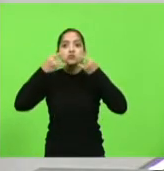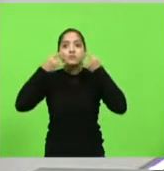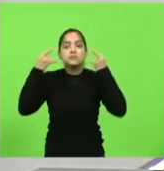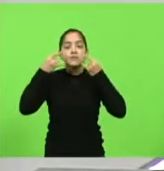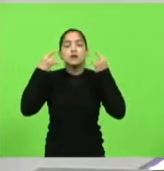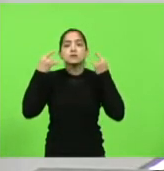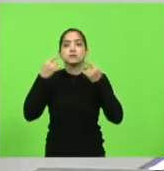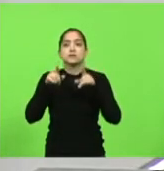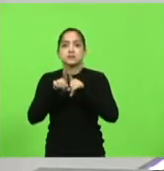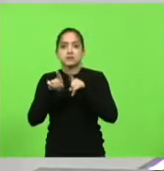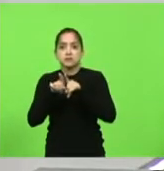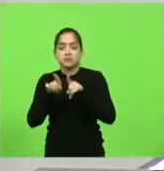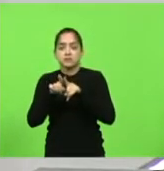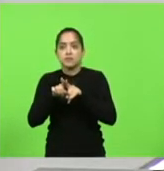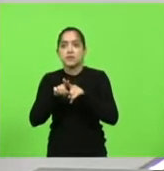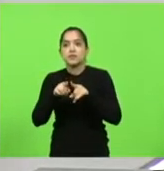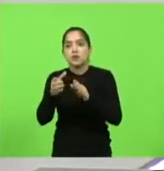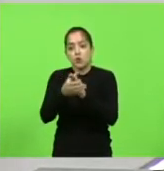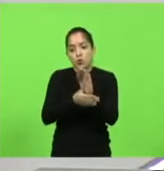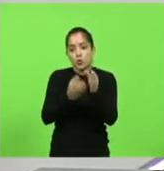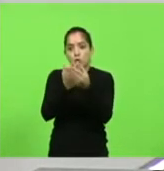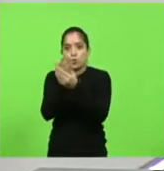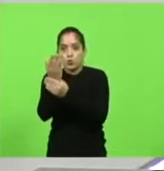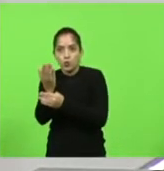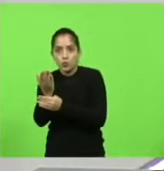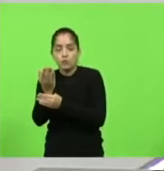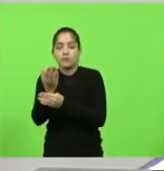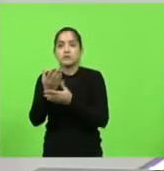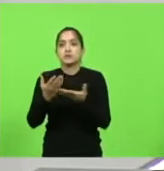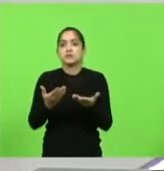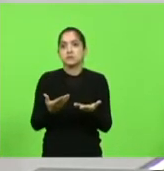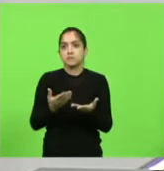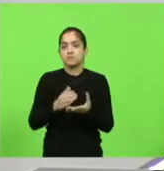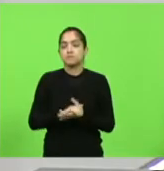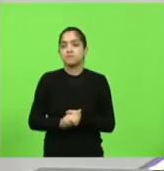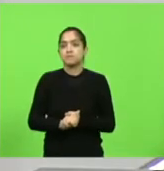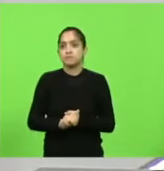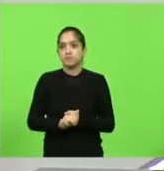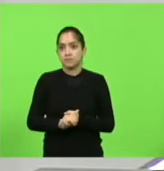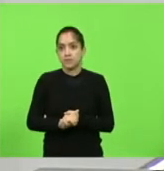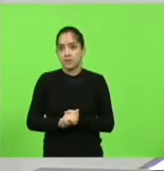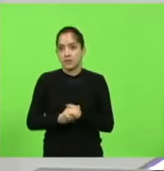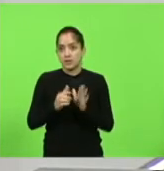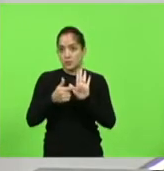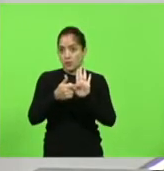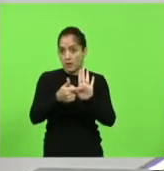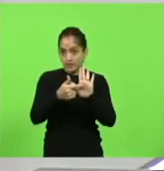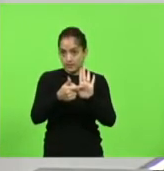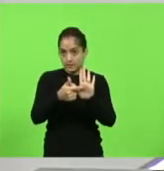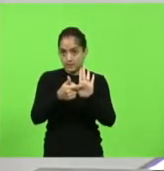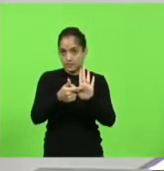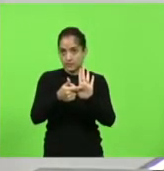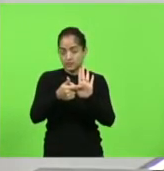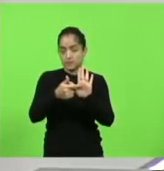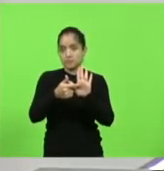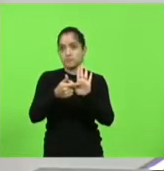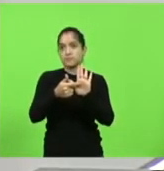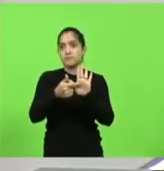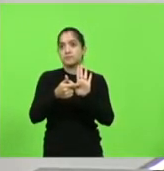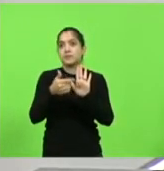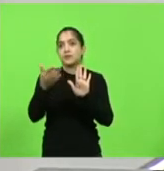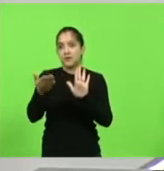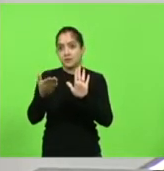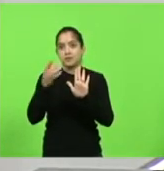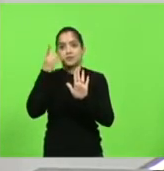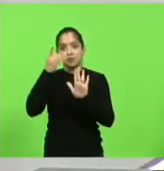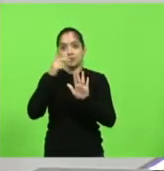descartáveis e 43 mil frascos de álcool gel. Então, aqui, pessoal, se... o deputado Kennedy já